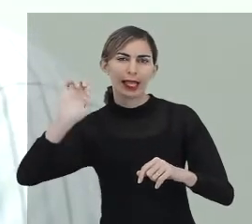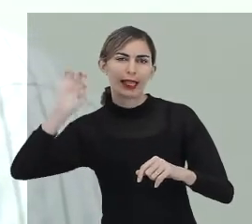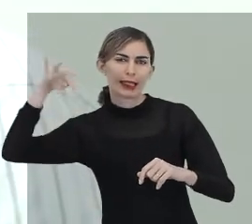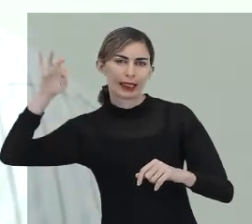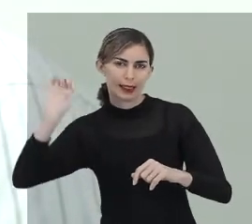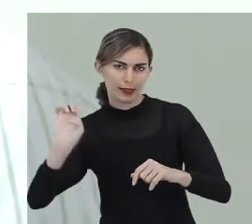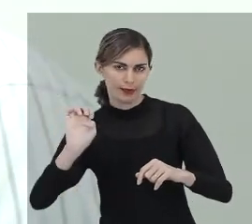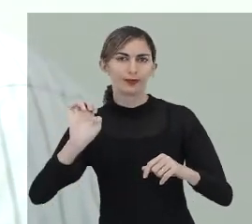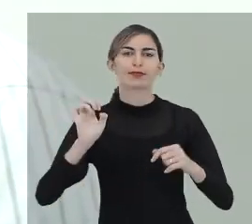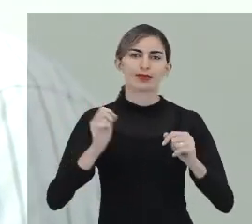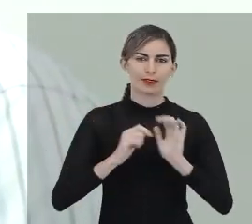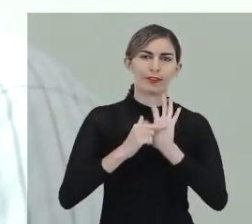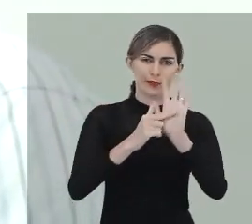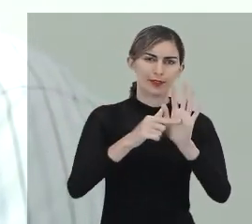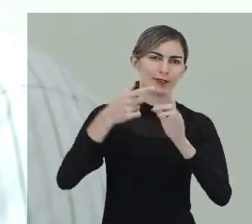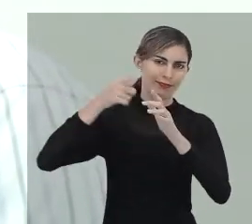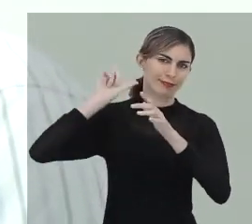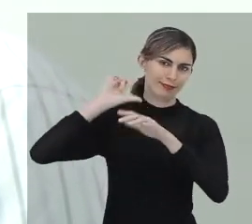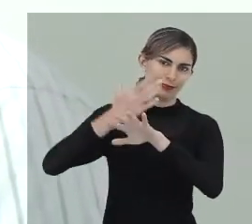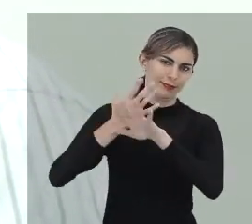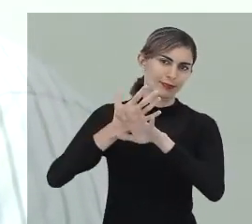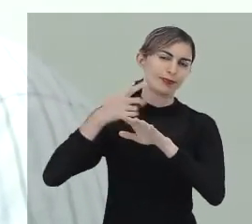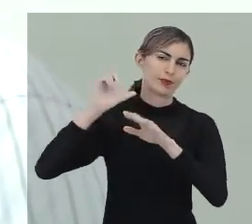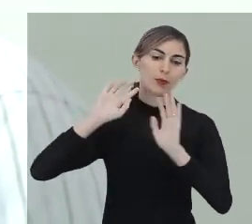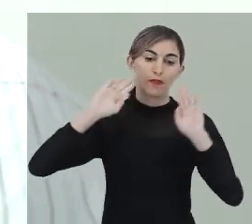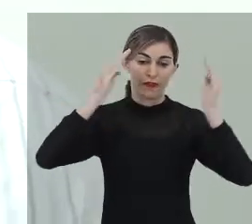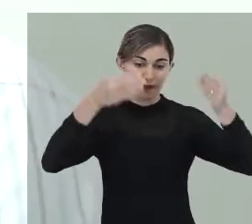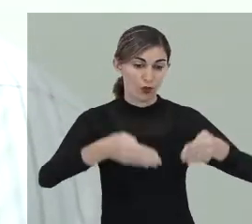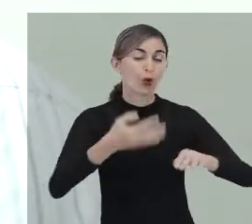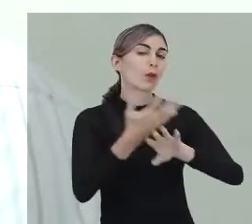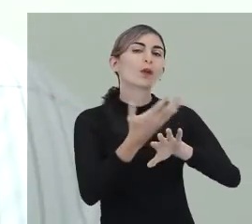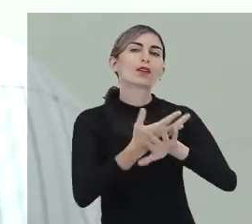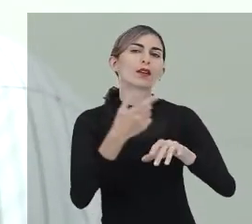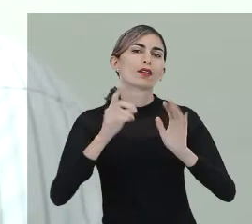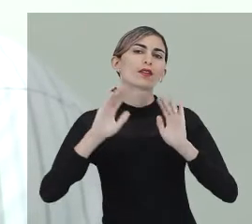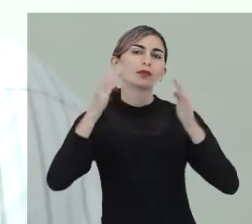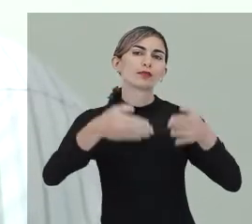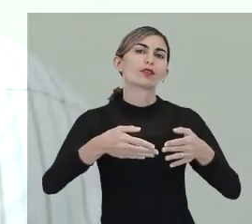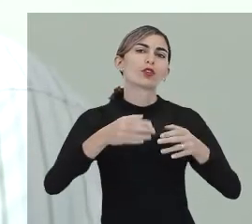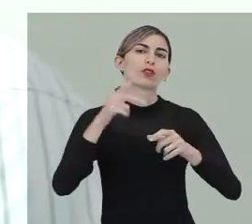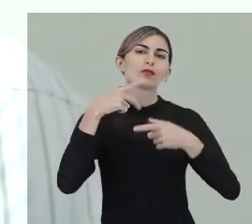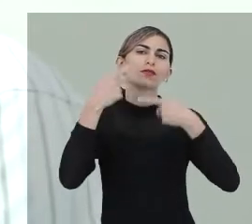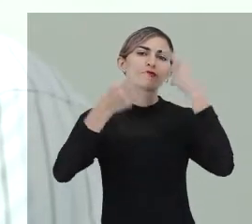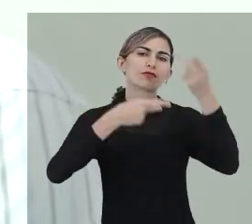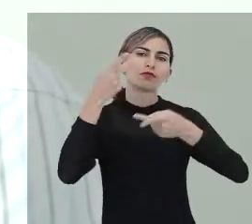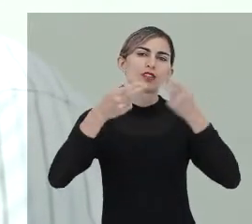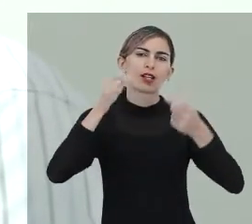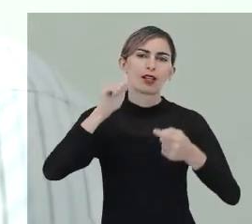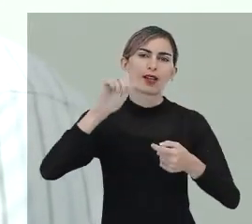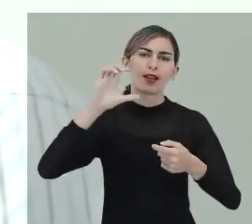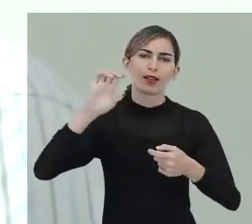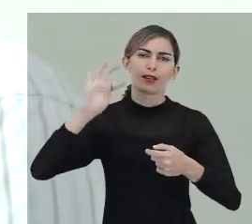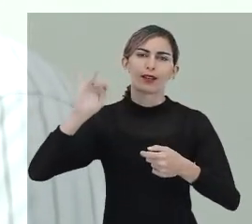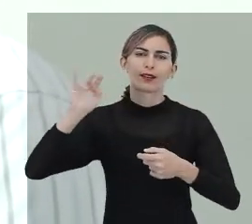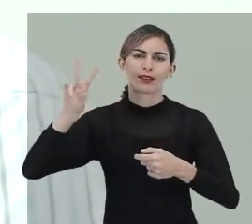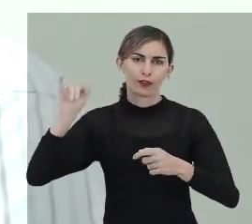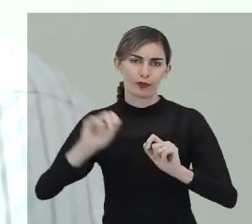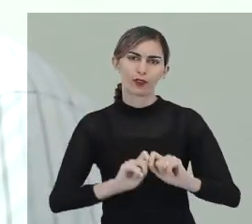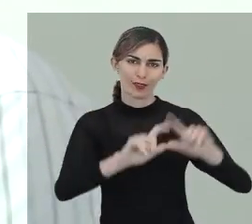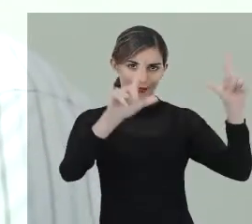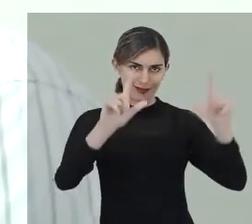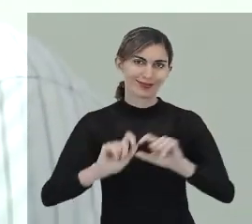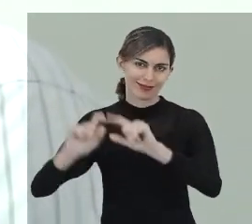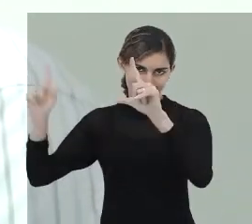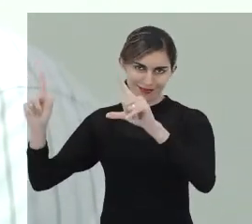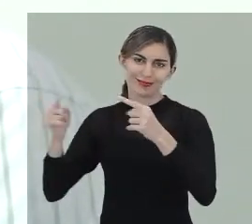classe Intent, né, na competência anterior, mas o foco da competência anterior era falarmos sobre Activity, que são as telas,